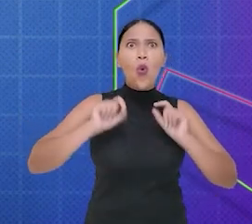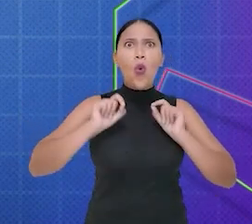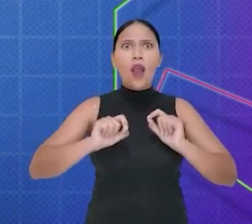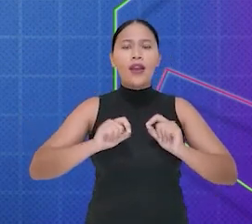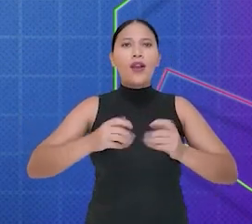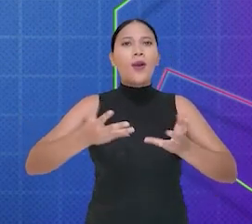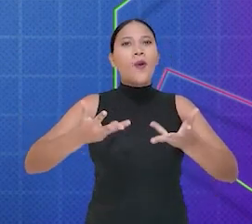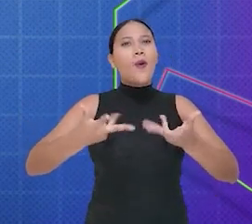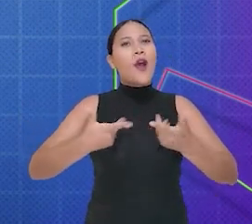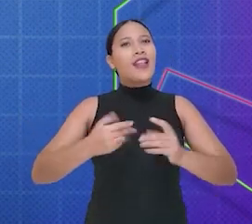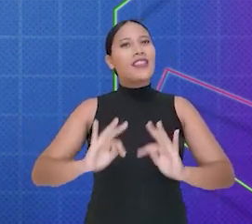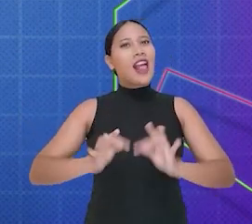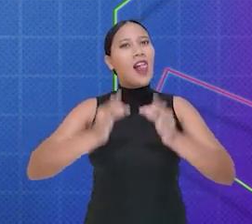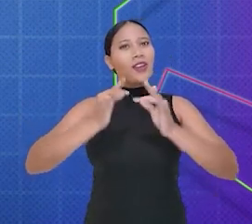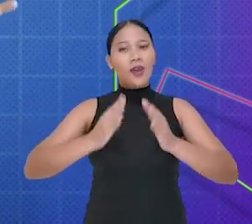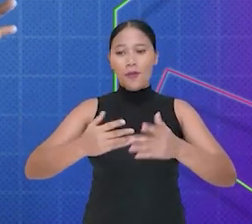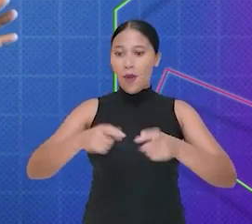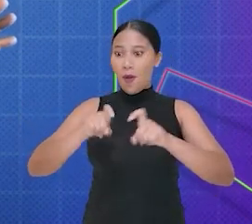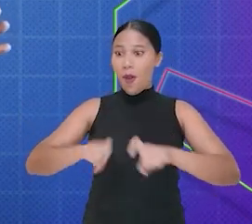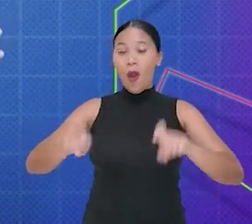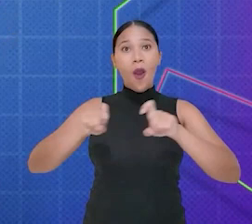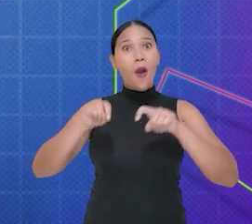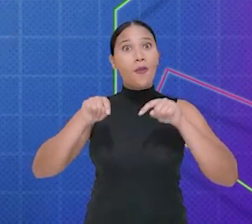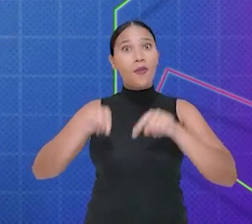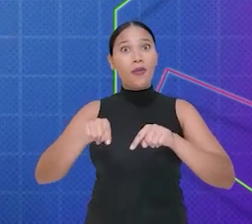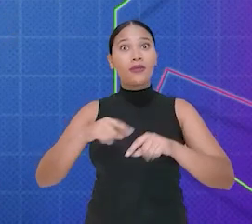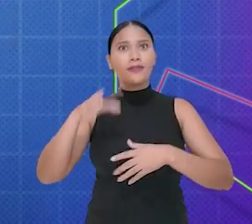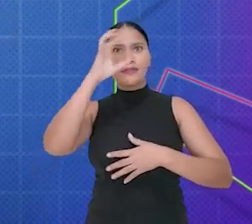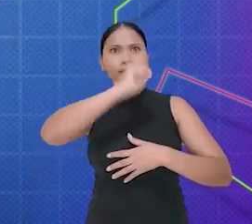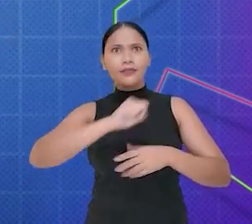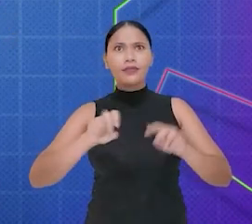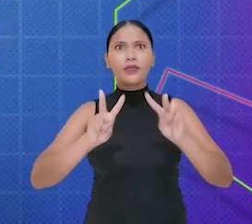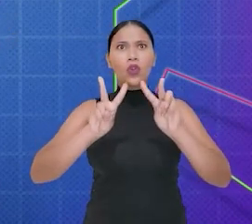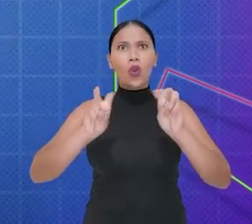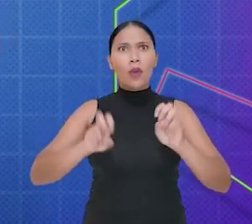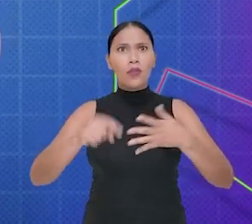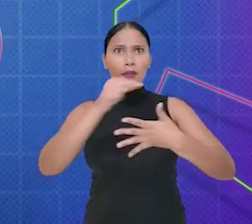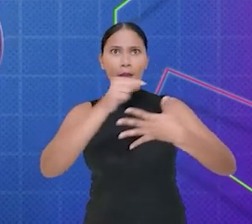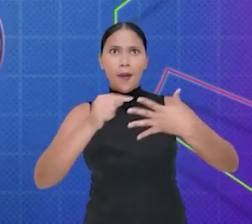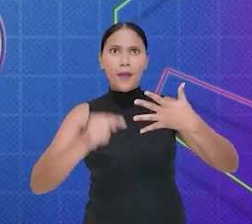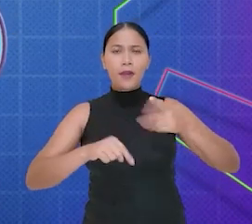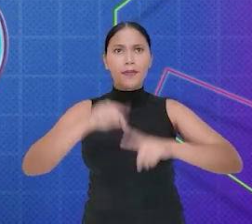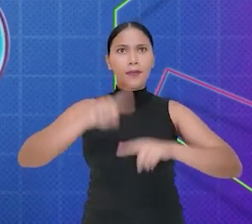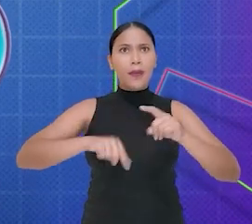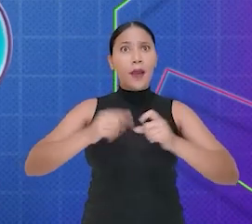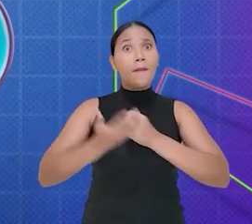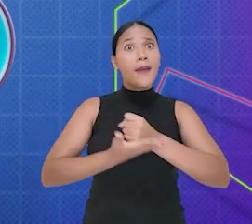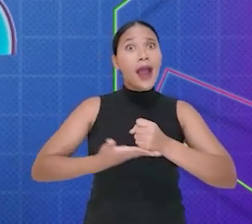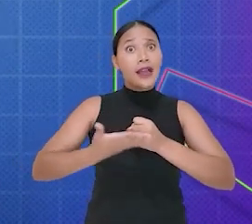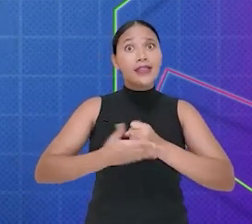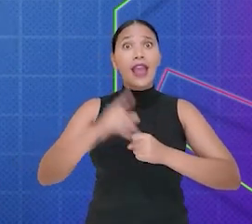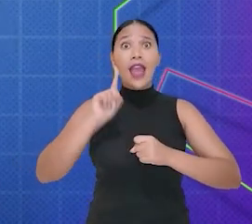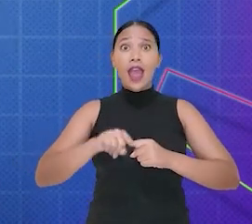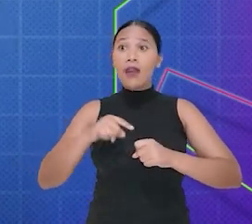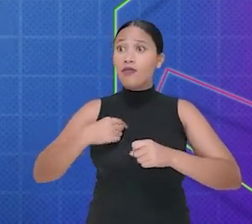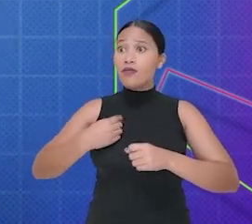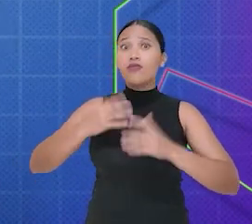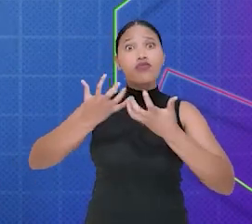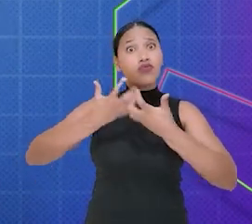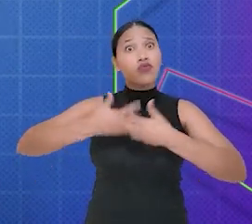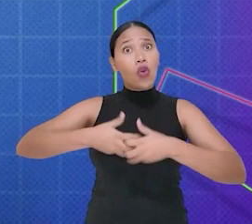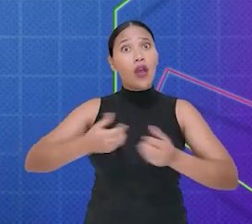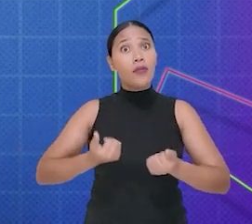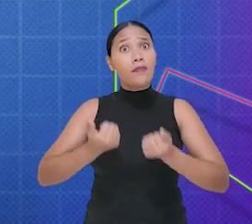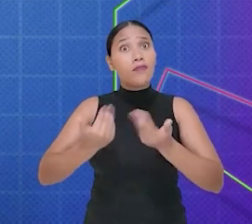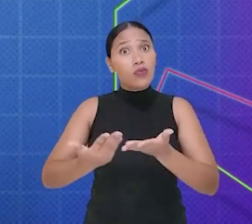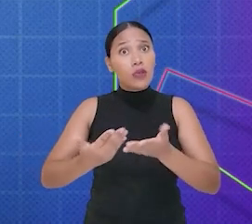mergulho na fascinante tecnologia dos computadores. Vamos aprender sobre os seus componentes básicos. São peças que permitem o